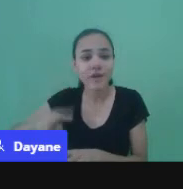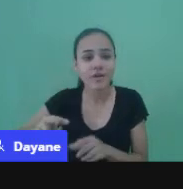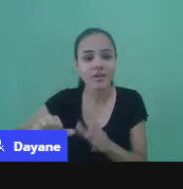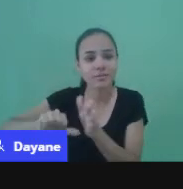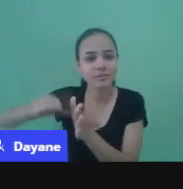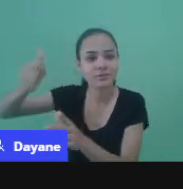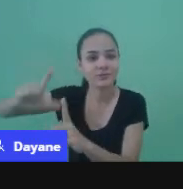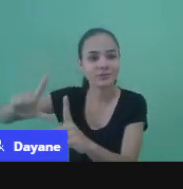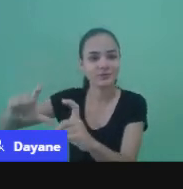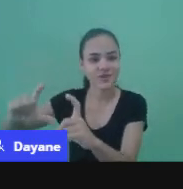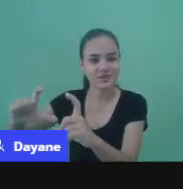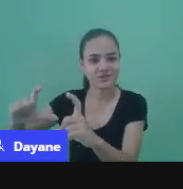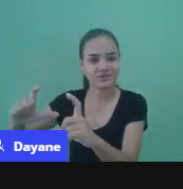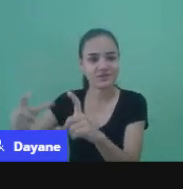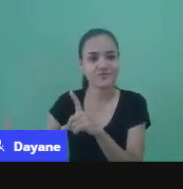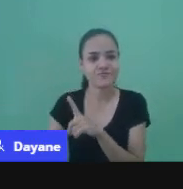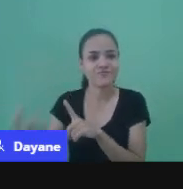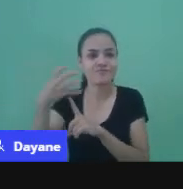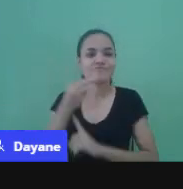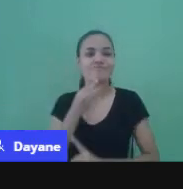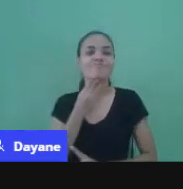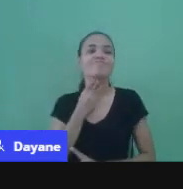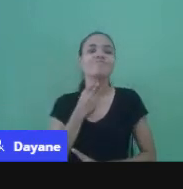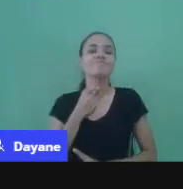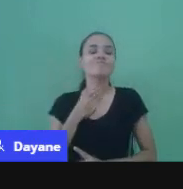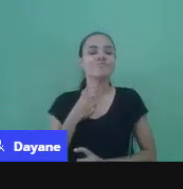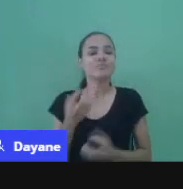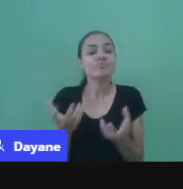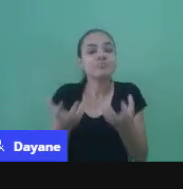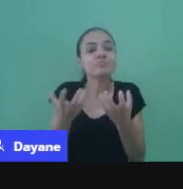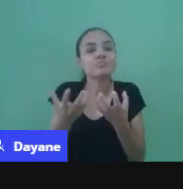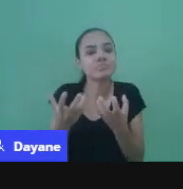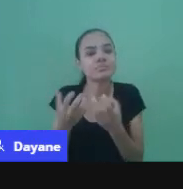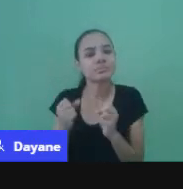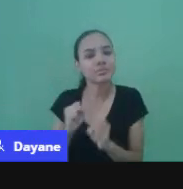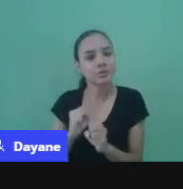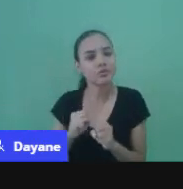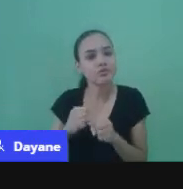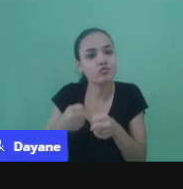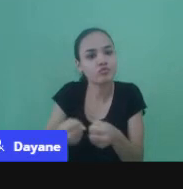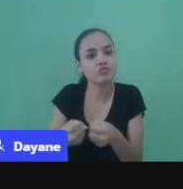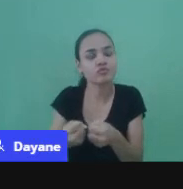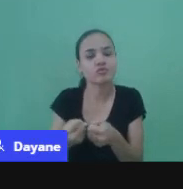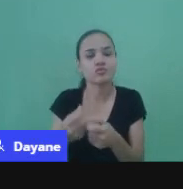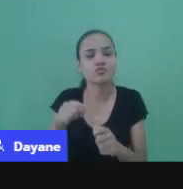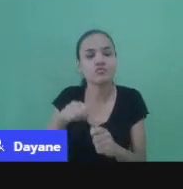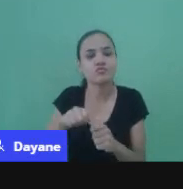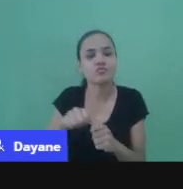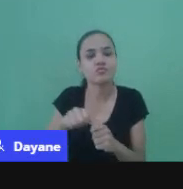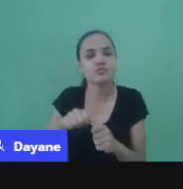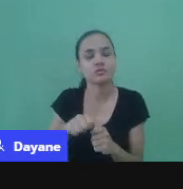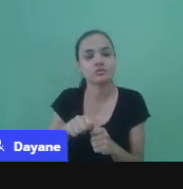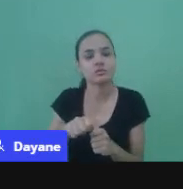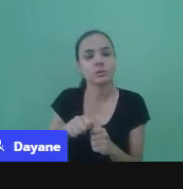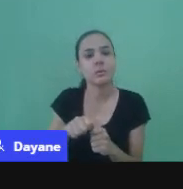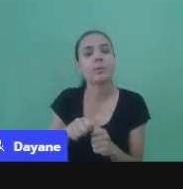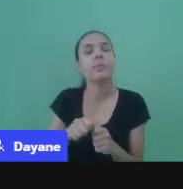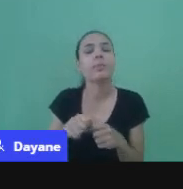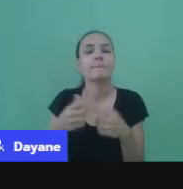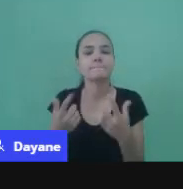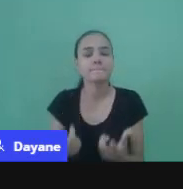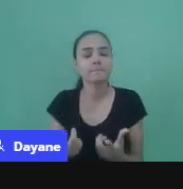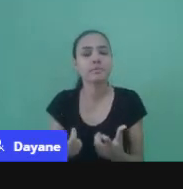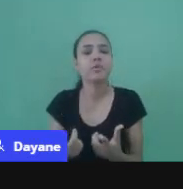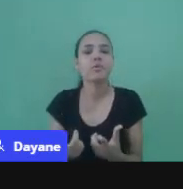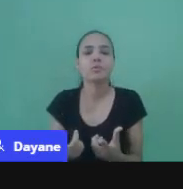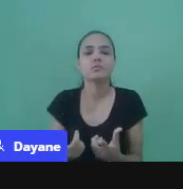motivado a fazer alguma coisa. E ali, nessa aventura do ICAS, entrou um monte de outros